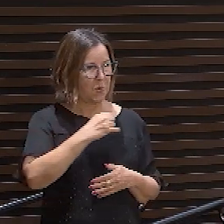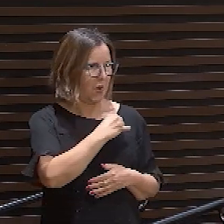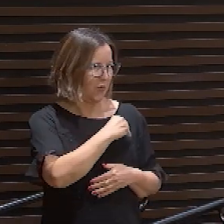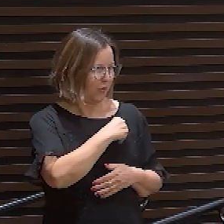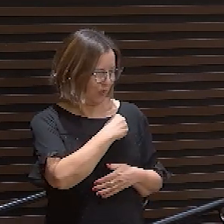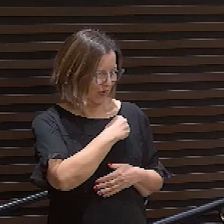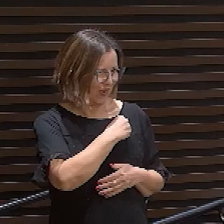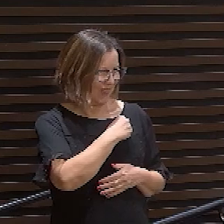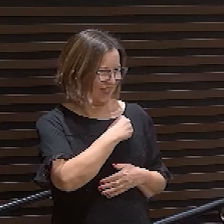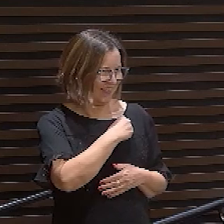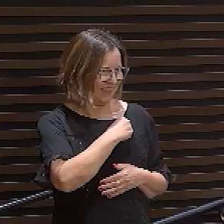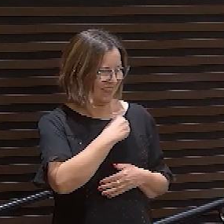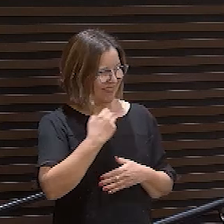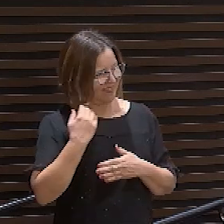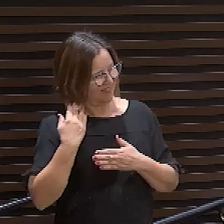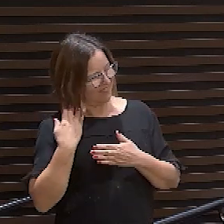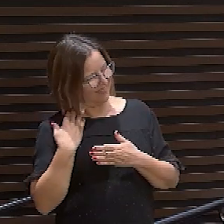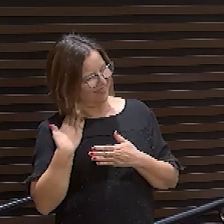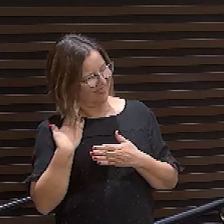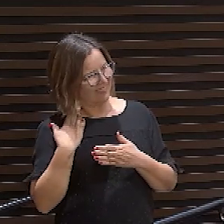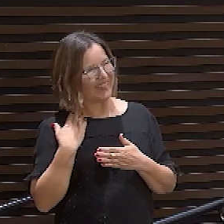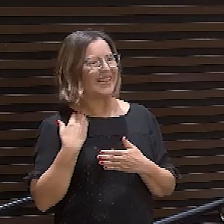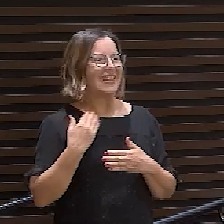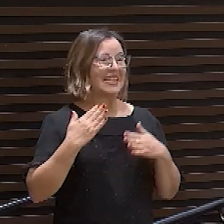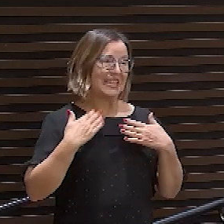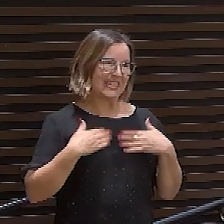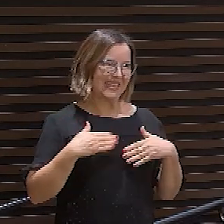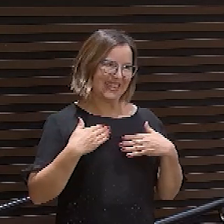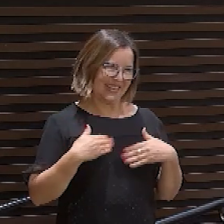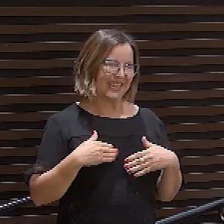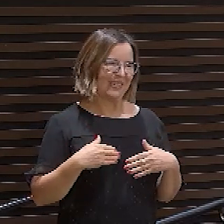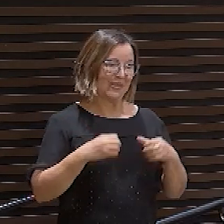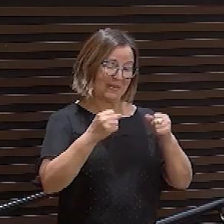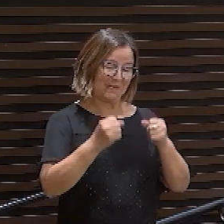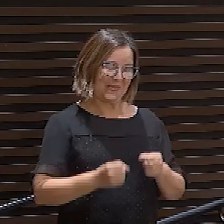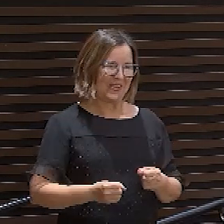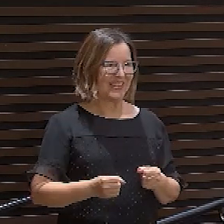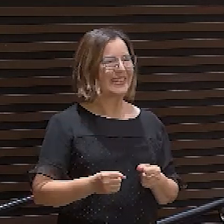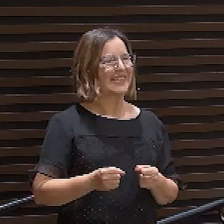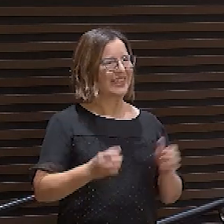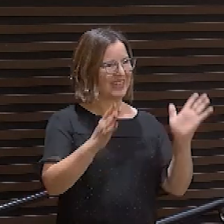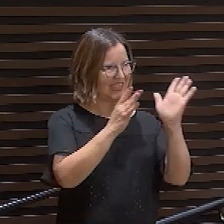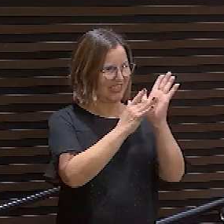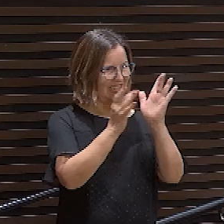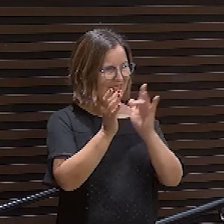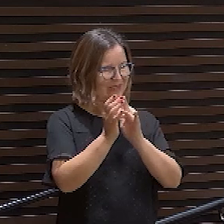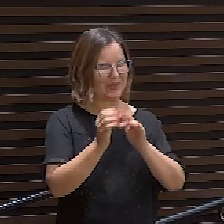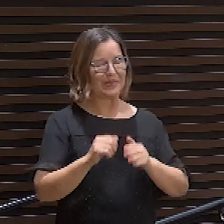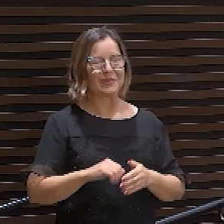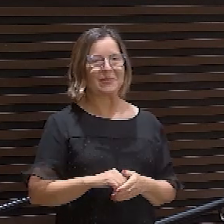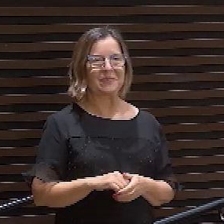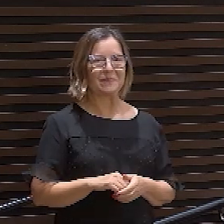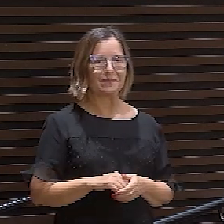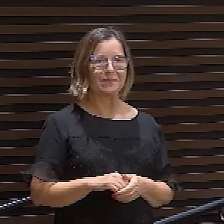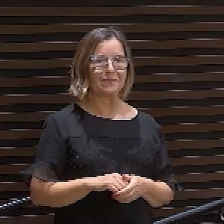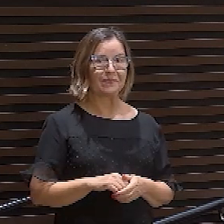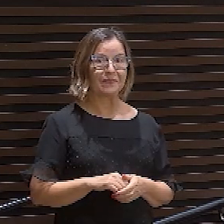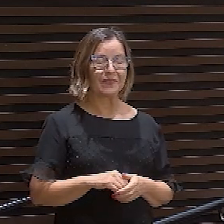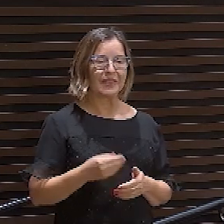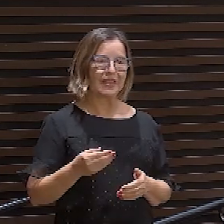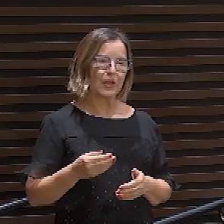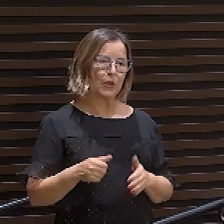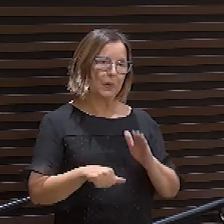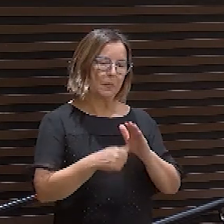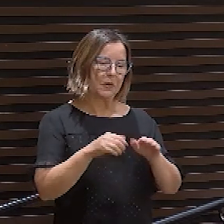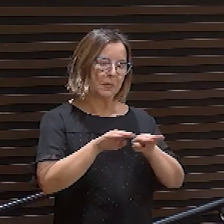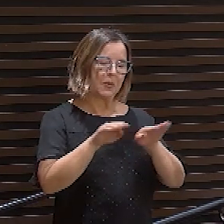na suficiência do Senhor. Então, meus irmãos, eu diria que o altar de Siquém representa o chamado